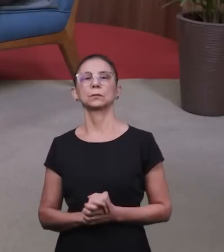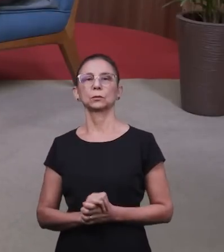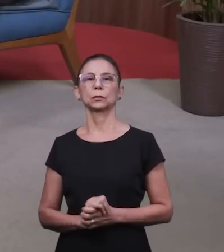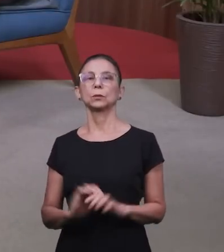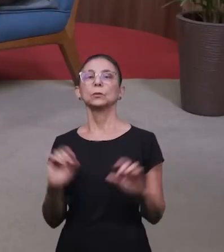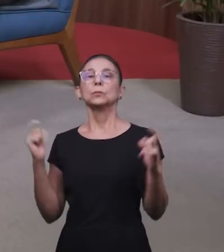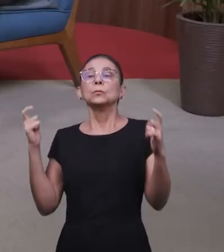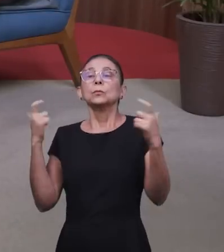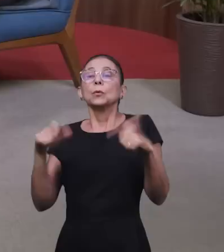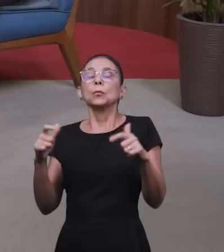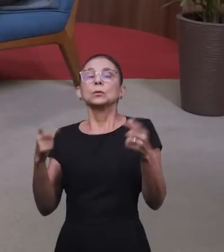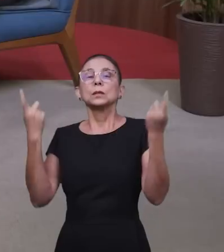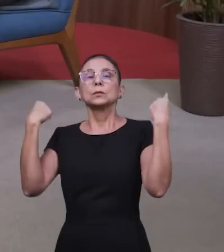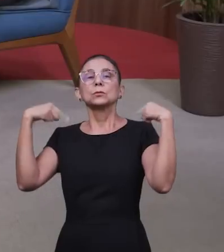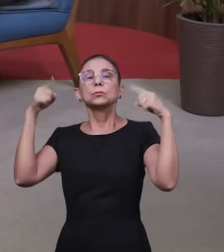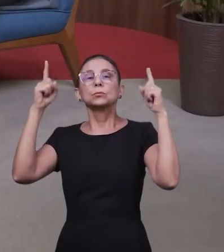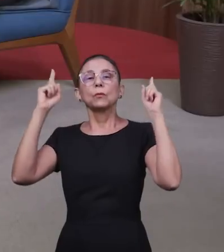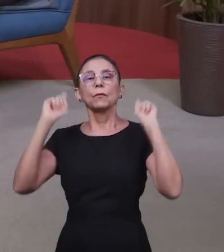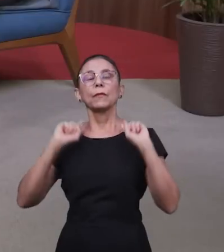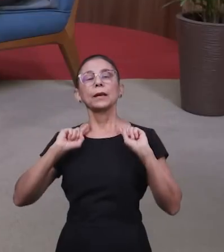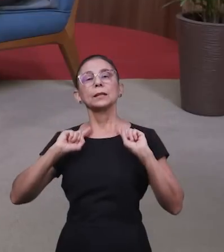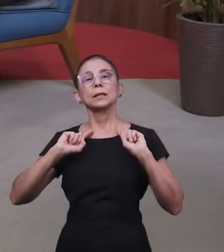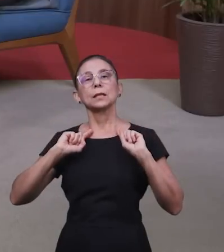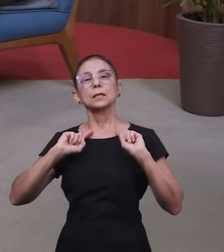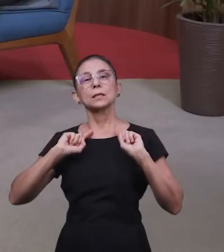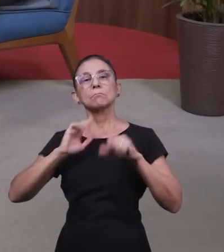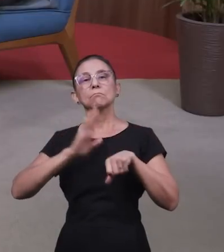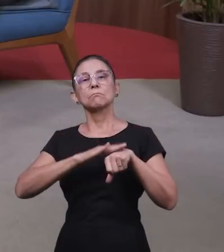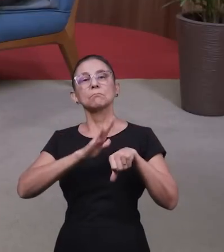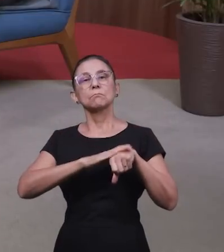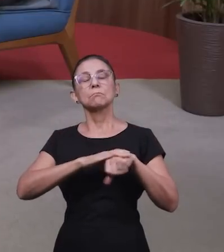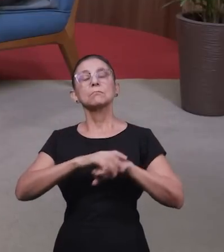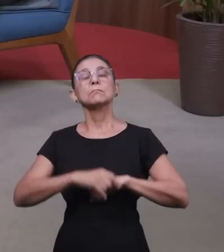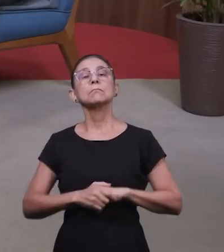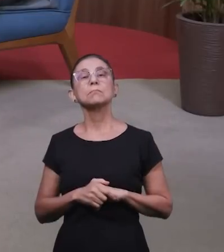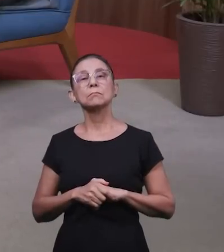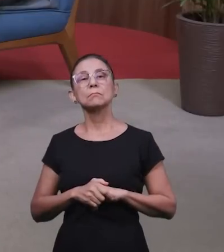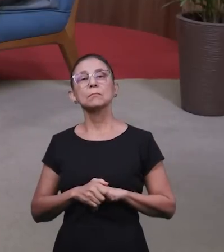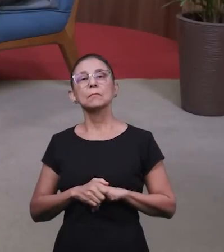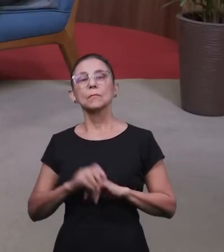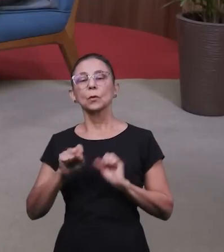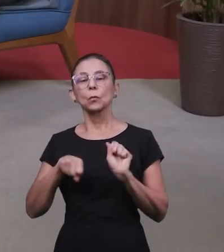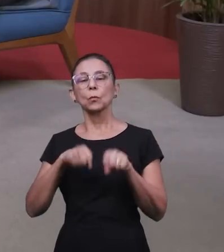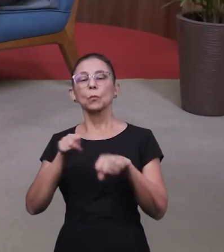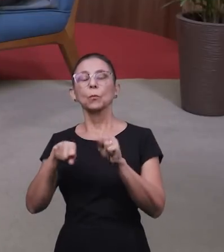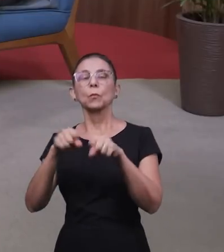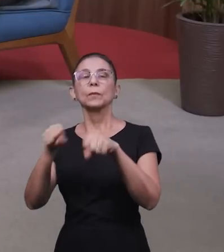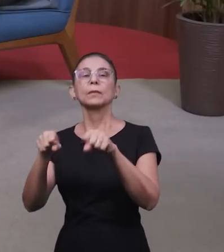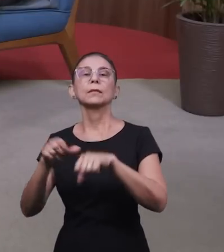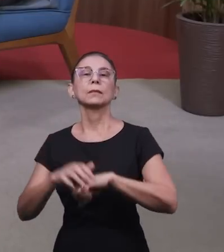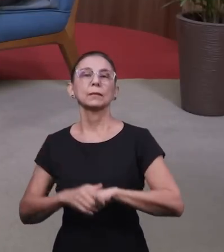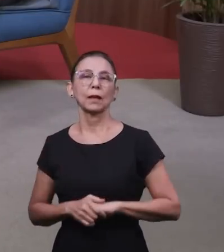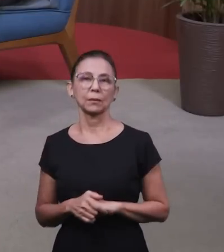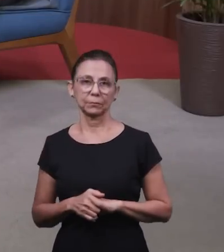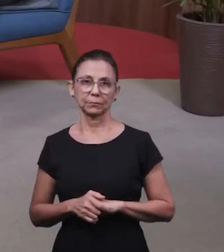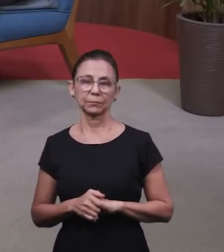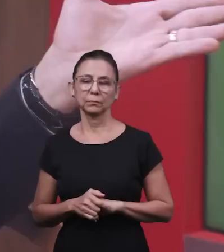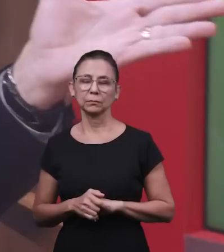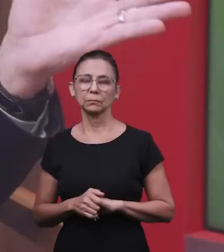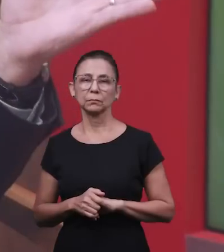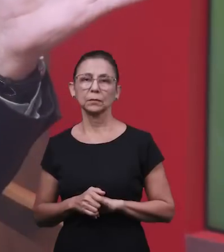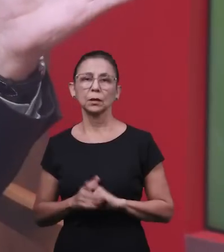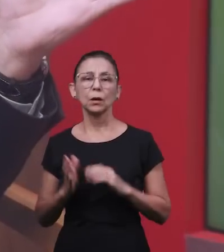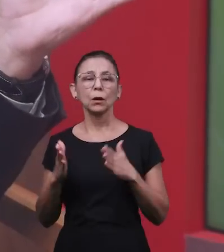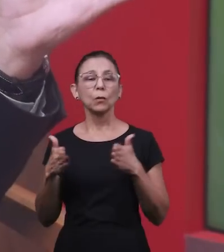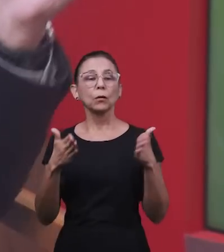por onde as suas ovelhas deveriam andar. Qual seria o rumo delas? Não